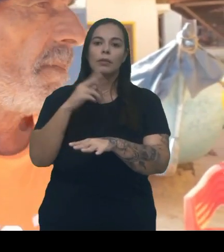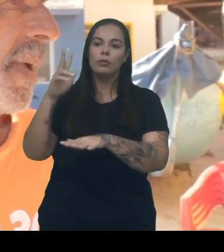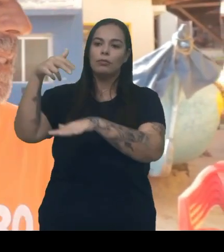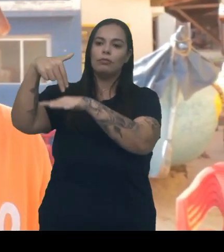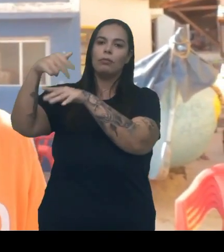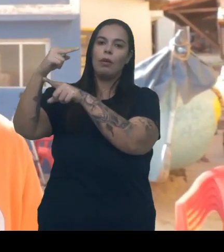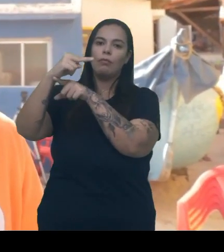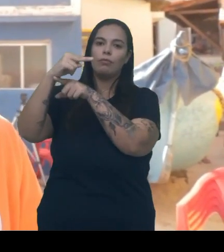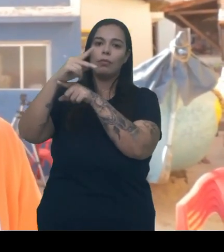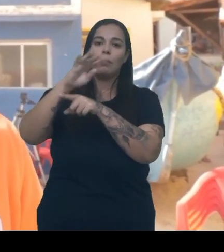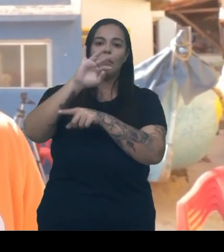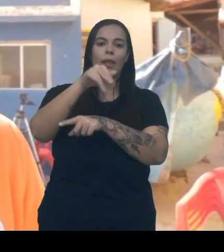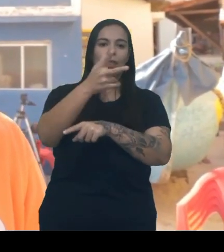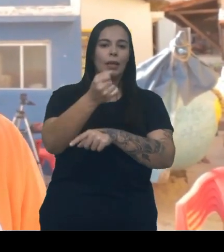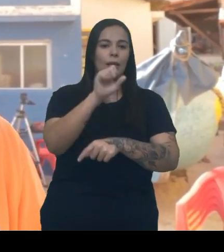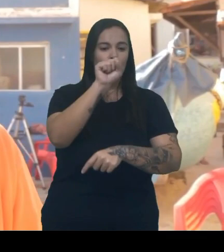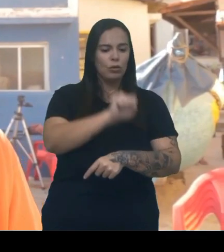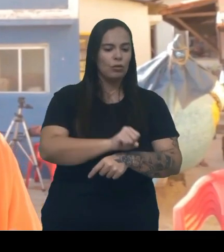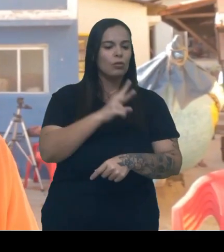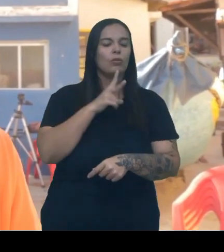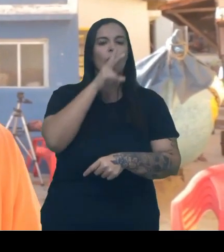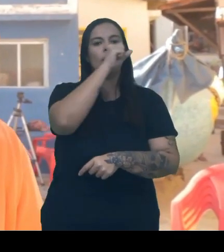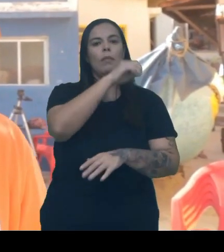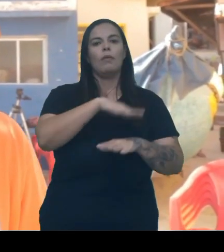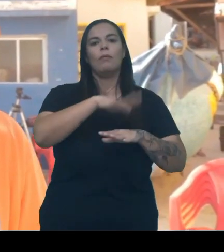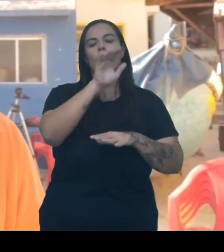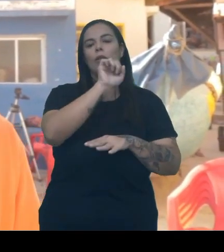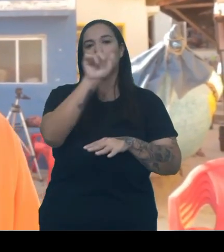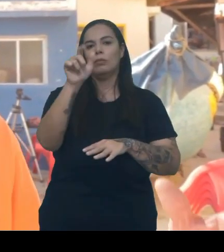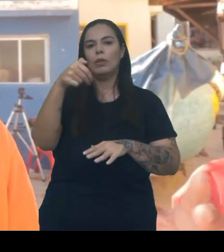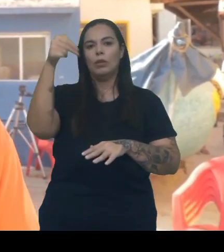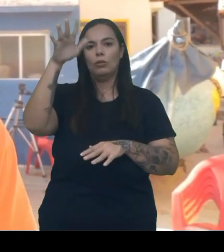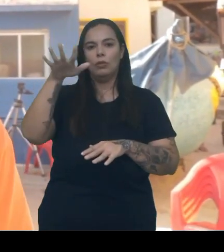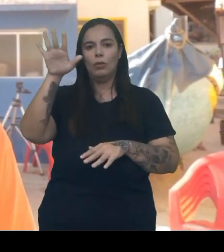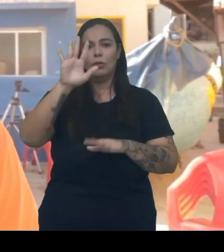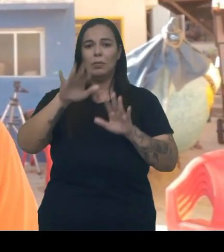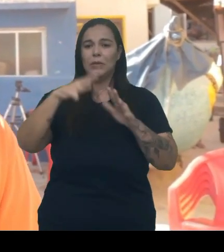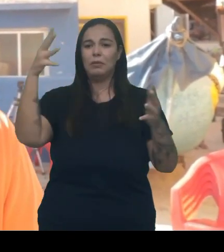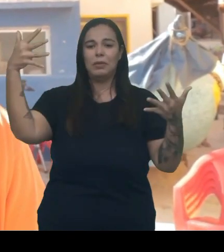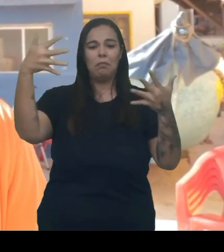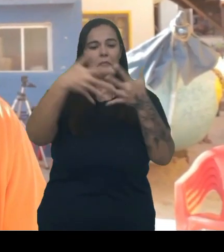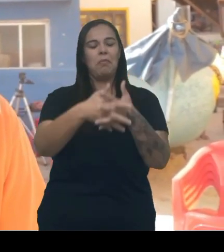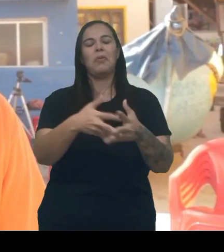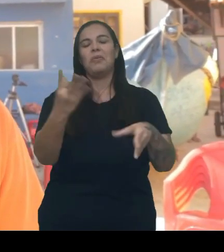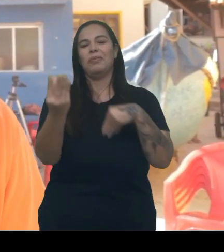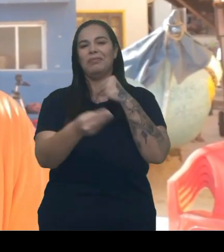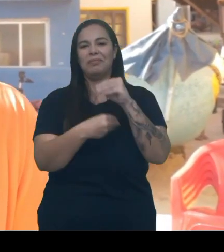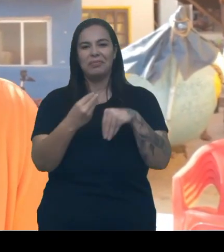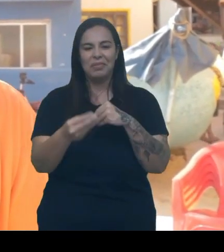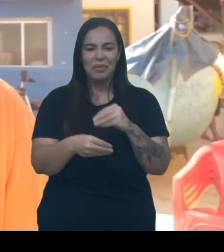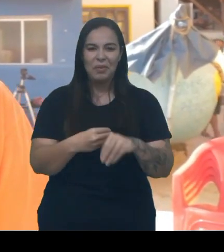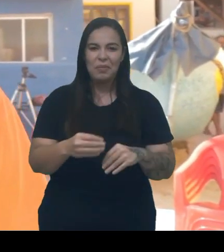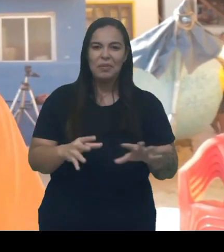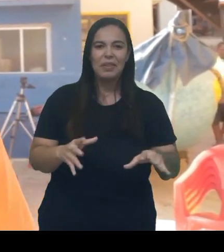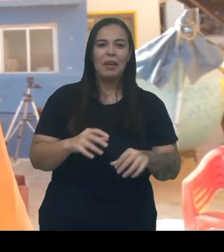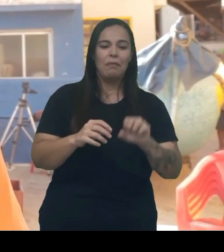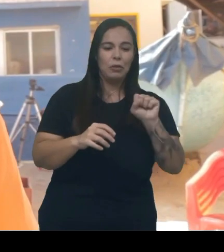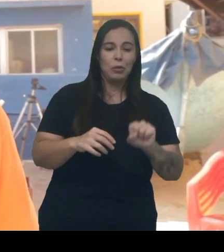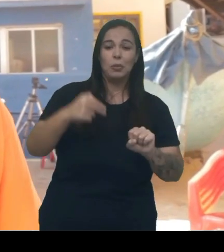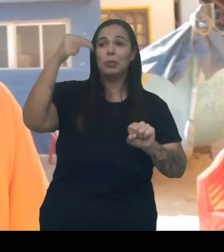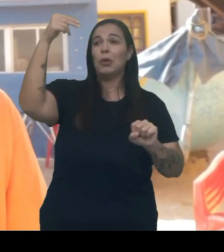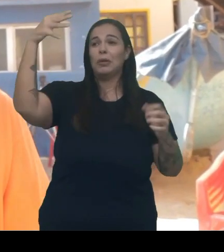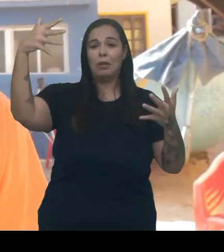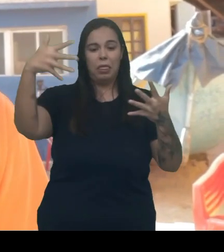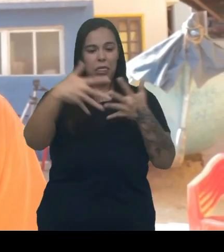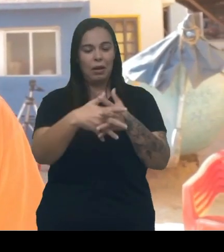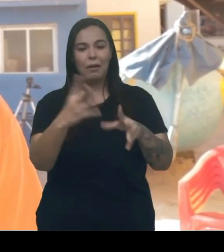entendendo? Mas a tainha do sul era uma pesca mais forte do que a da tainha de fora. Mas às vezes cruzava as duas, era atrapalhada danada, entendeu? Um Vinha do cercava norte, de do